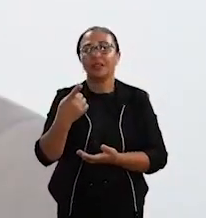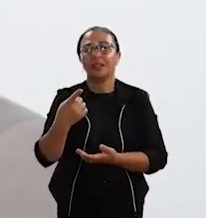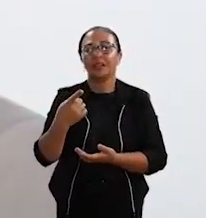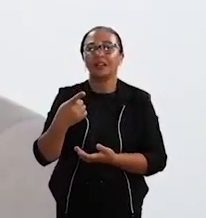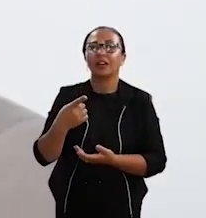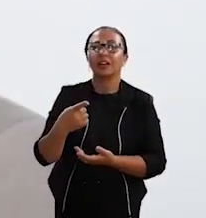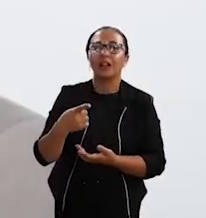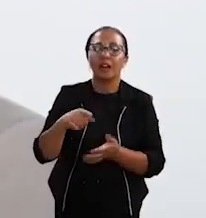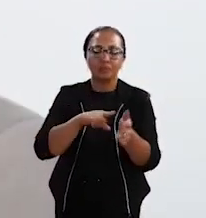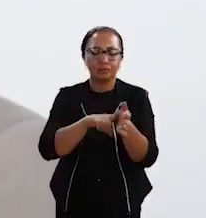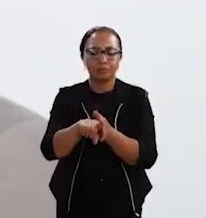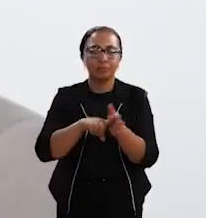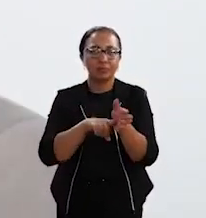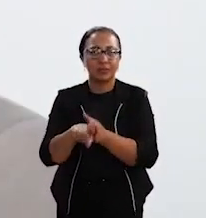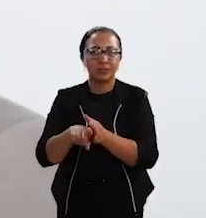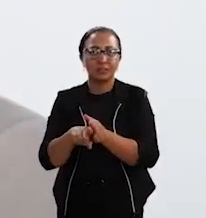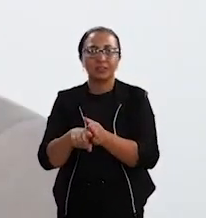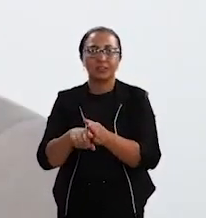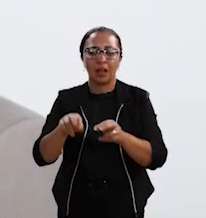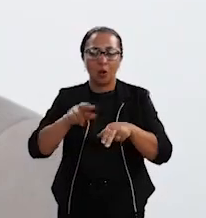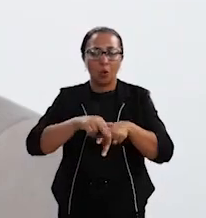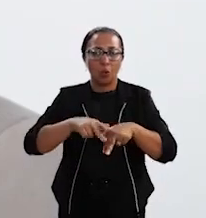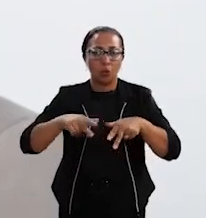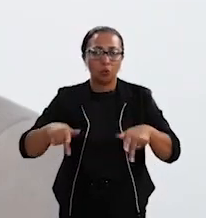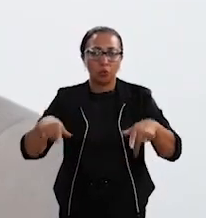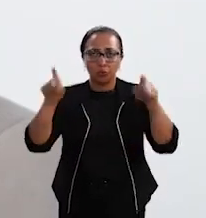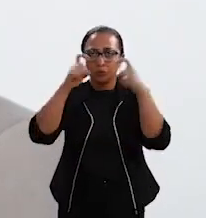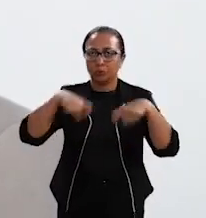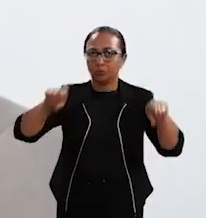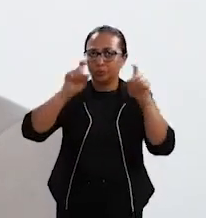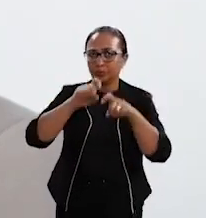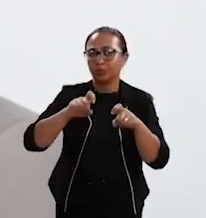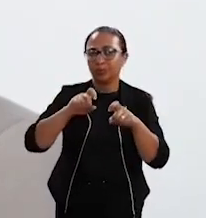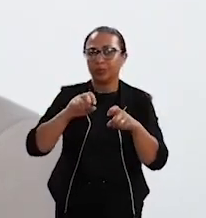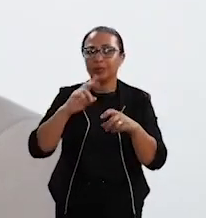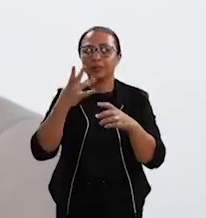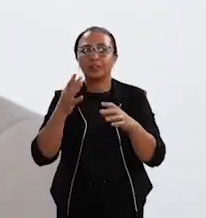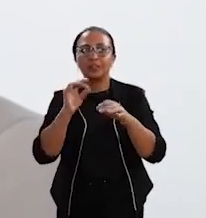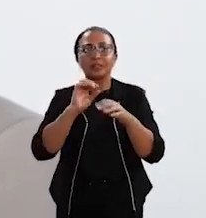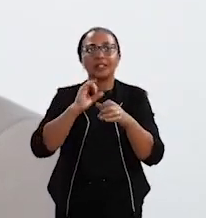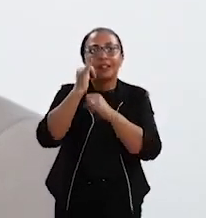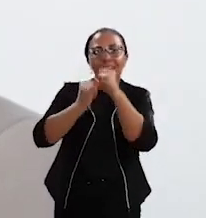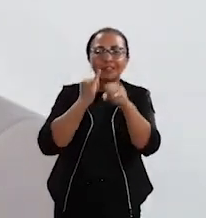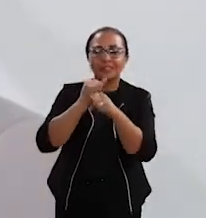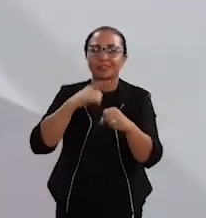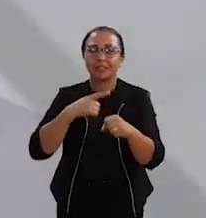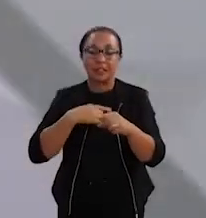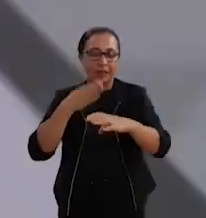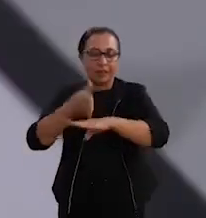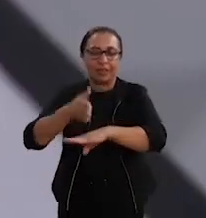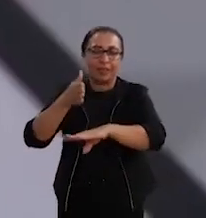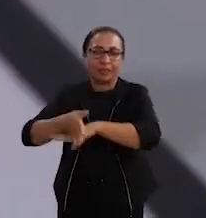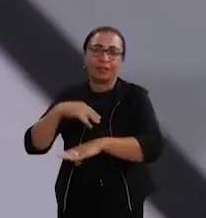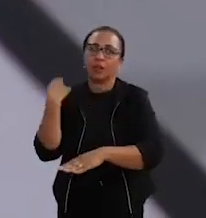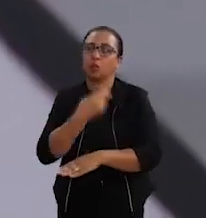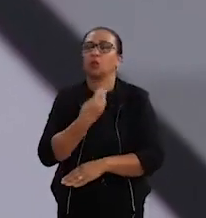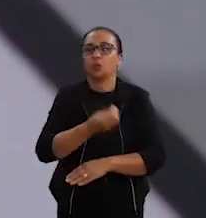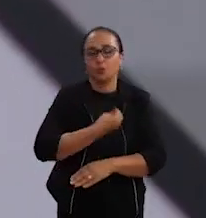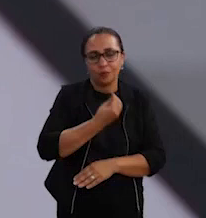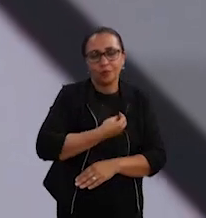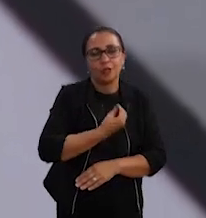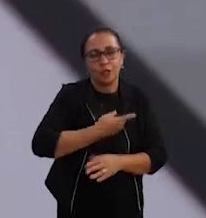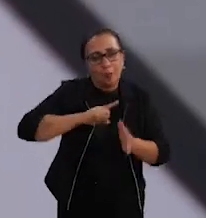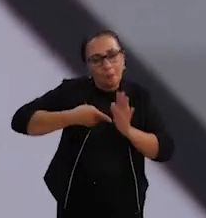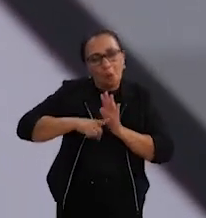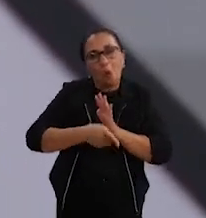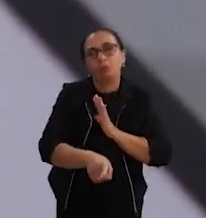ideia foi pesquisar um gênero digital, tá? Uma vez que a internet hoje ela tem adentrado as